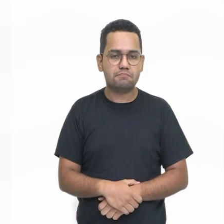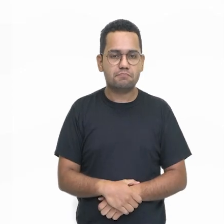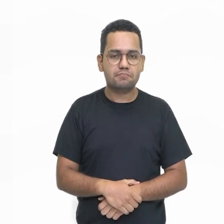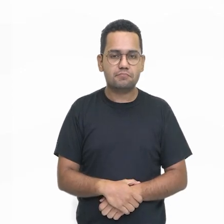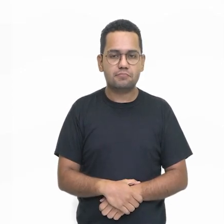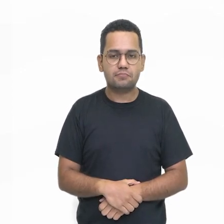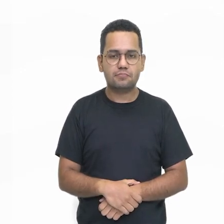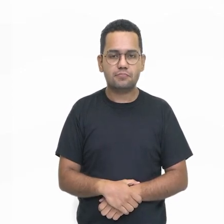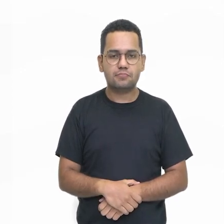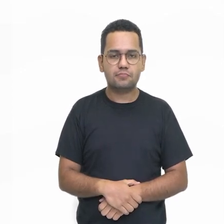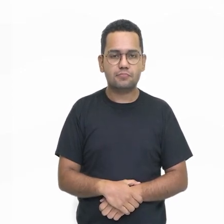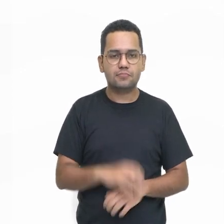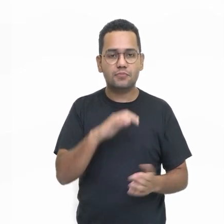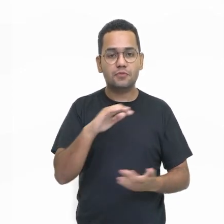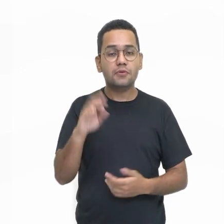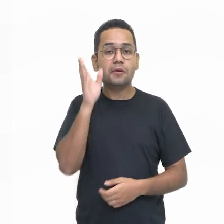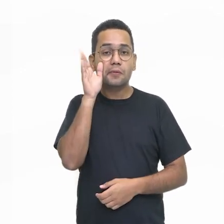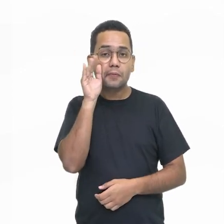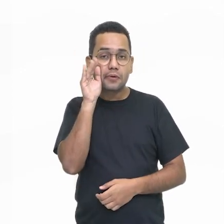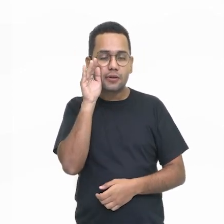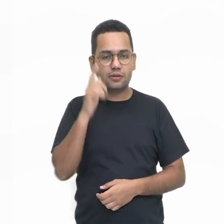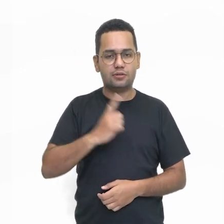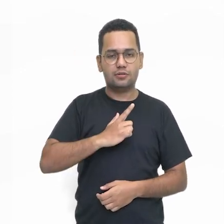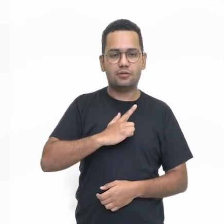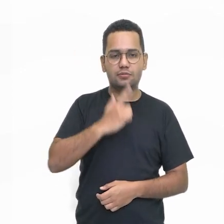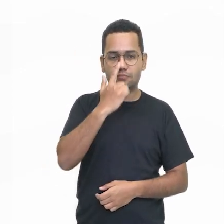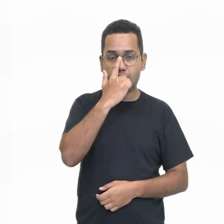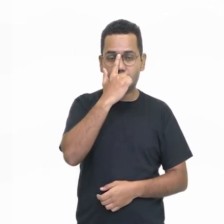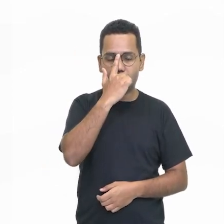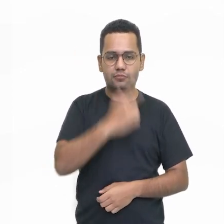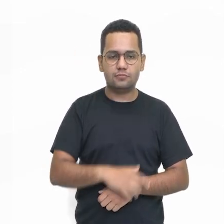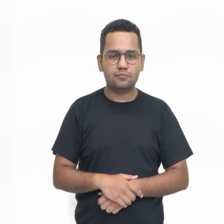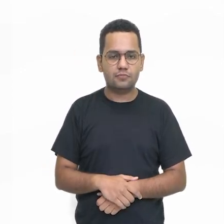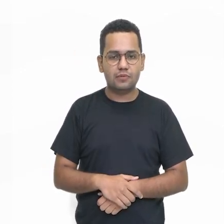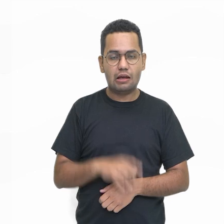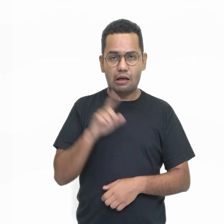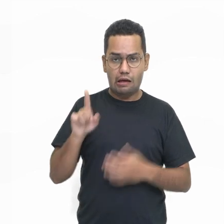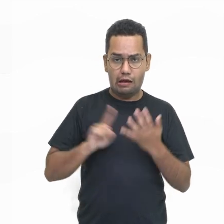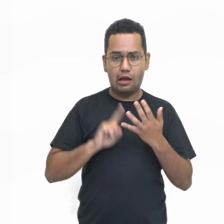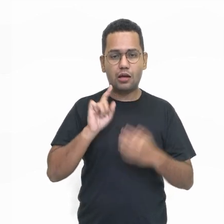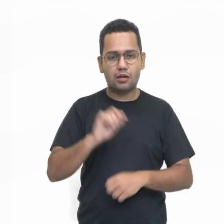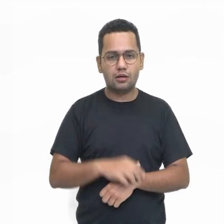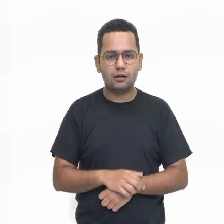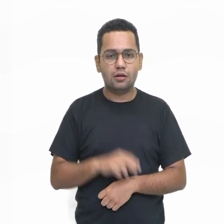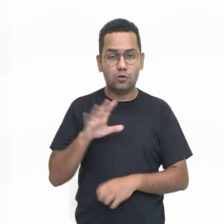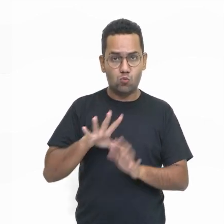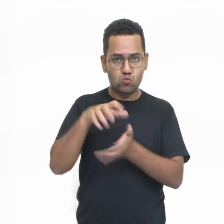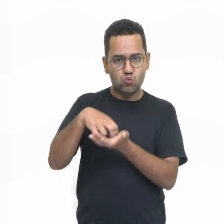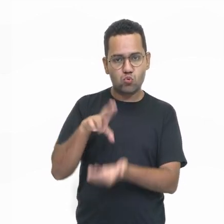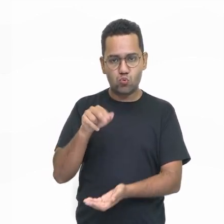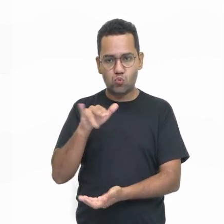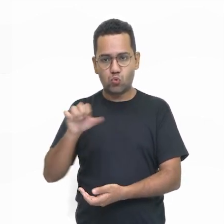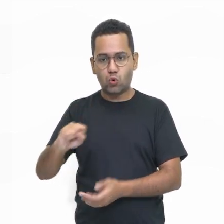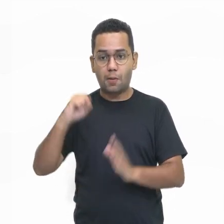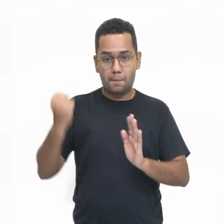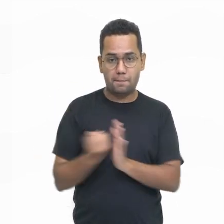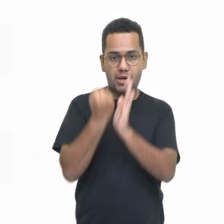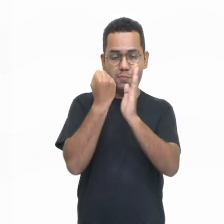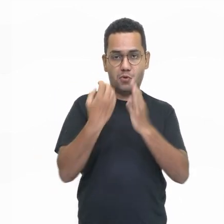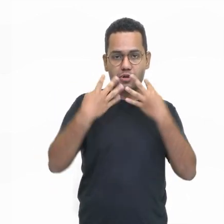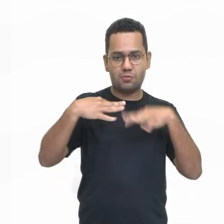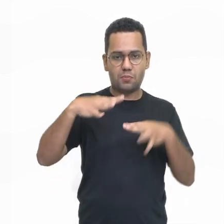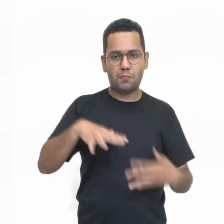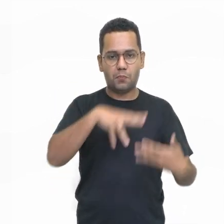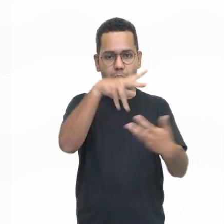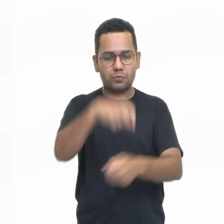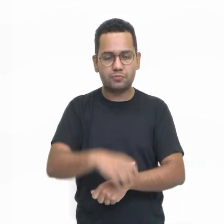não para por aí, nós temos uma curiosidade sobre o bioma Pantanal, que é considerado pela Unesco Patrimônio Natural